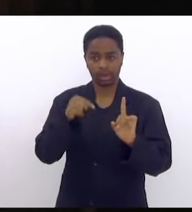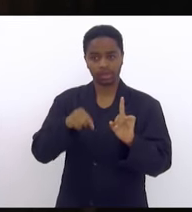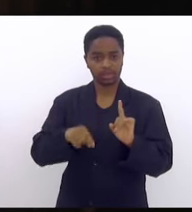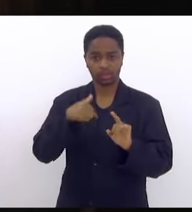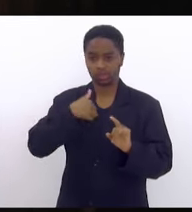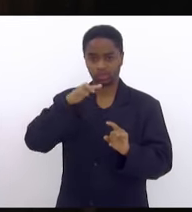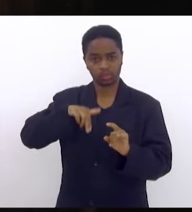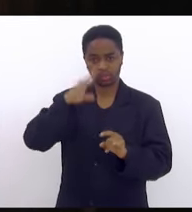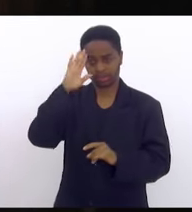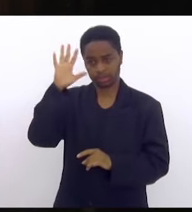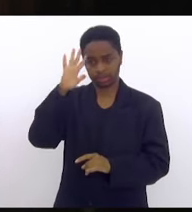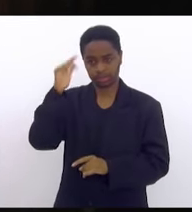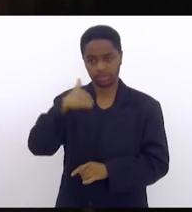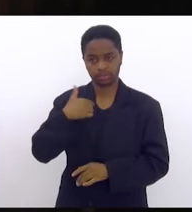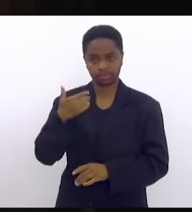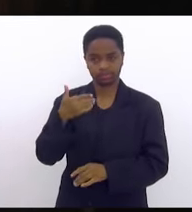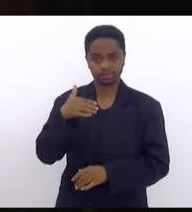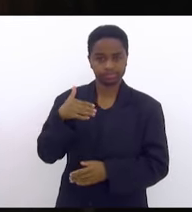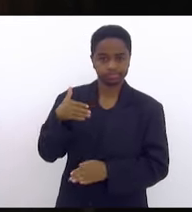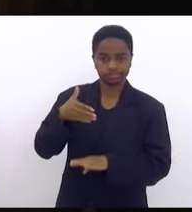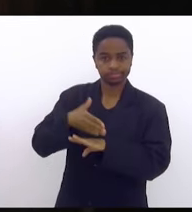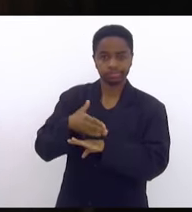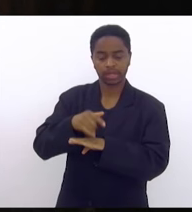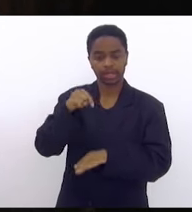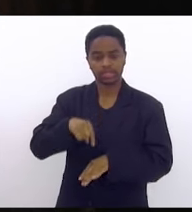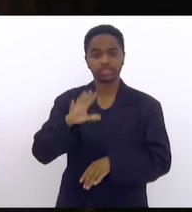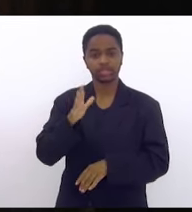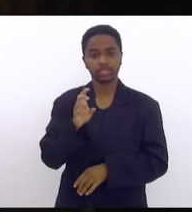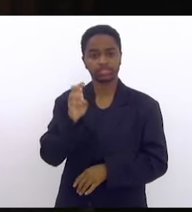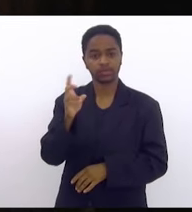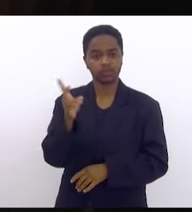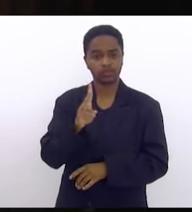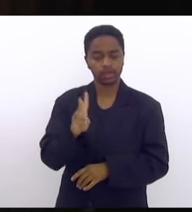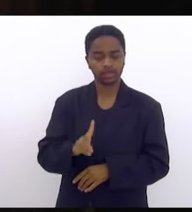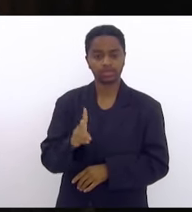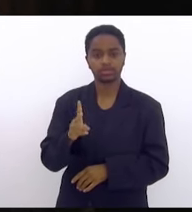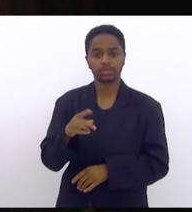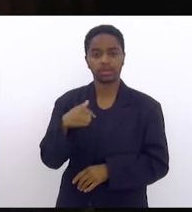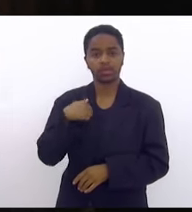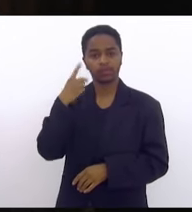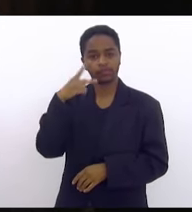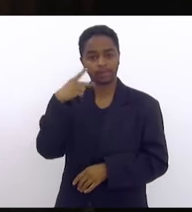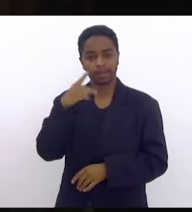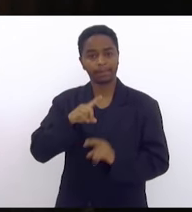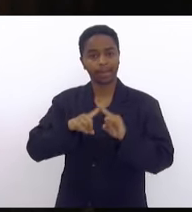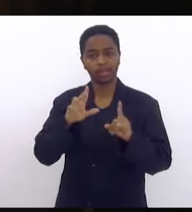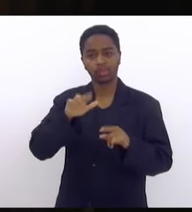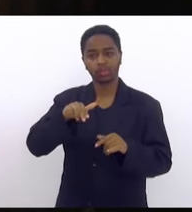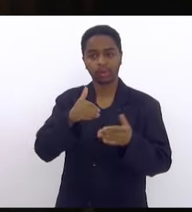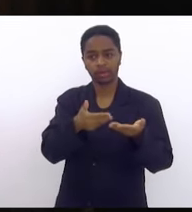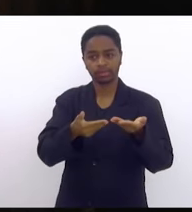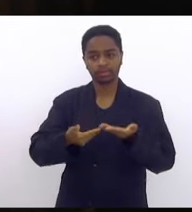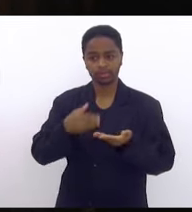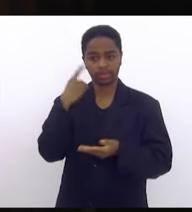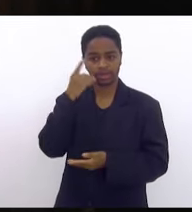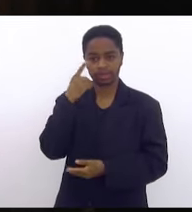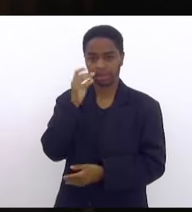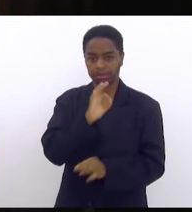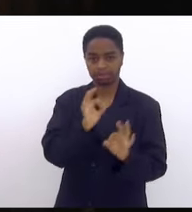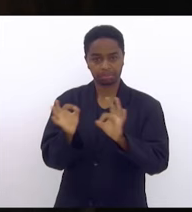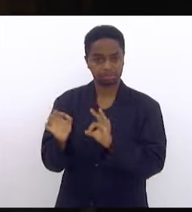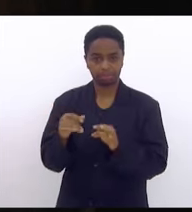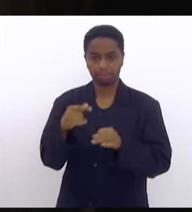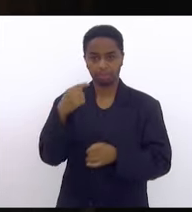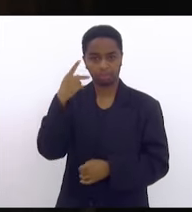nunca imaginei estar aqui. 5 mandatos de vereador da cidade de Mangaratiba, eu nunca fui convidado por nenhum deputado, por